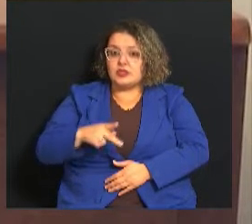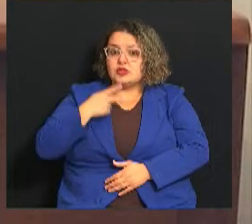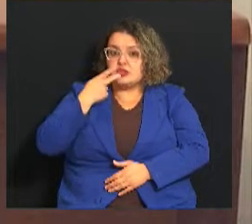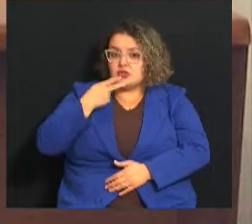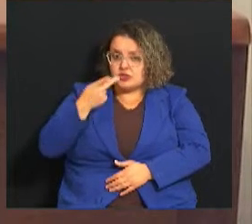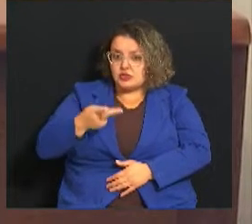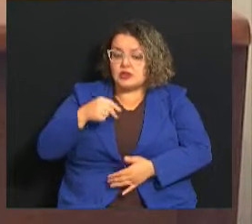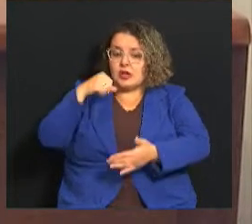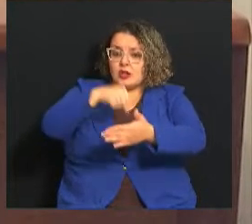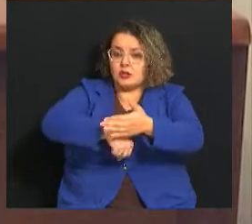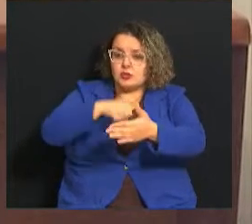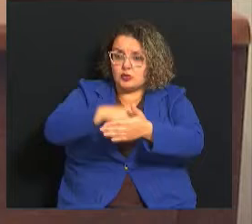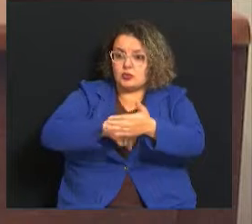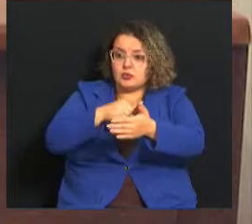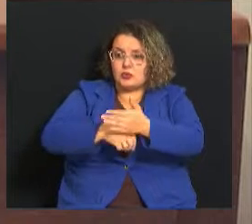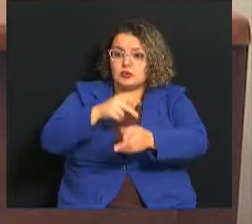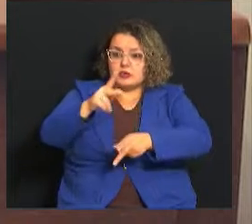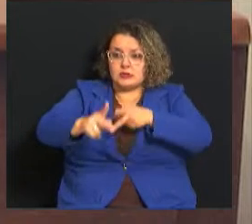surda,